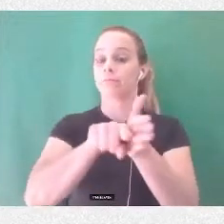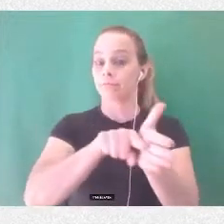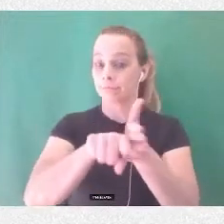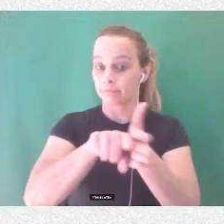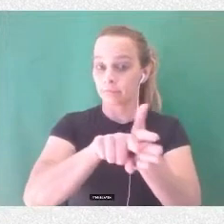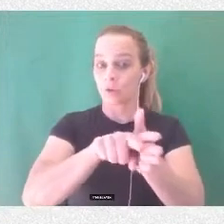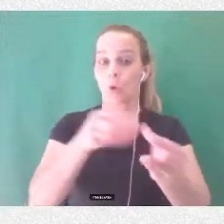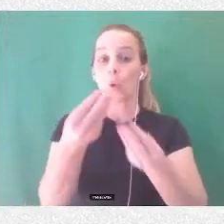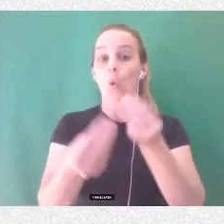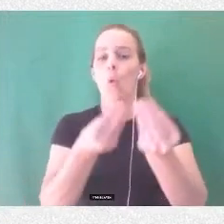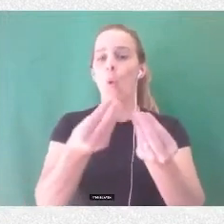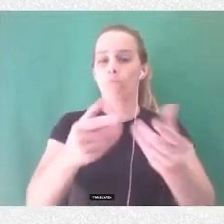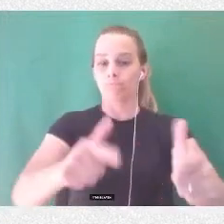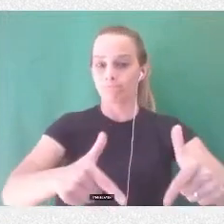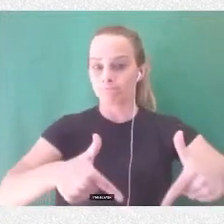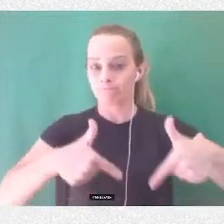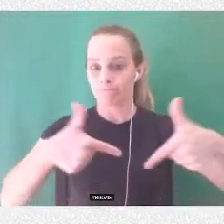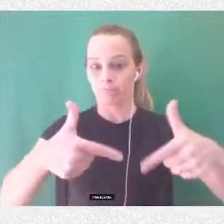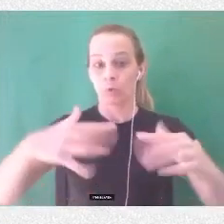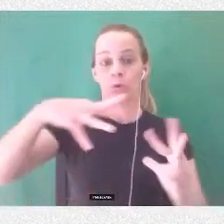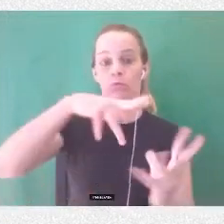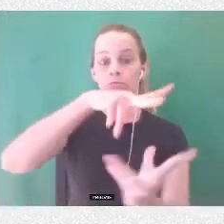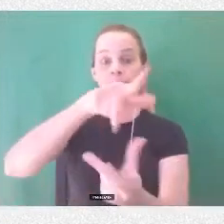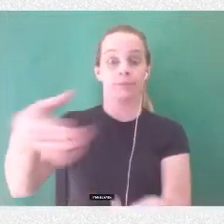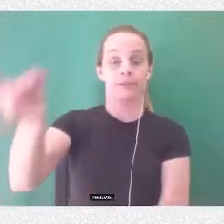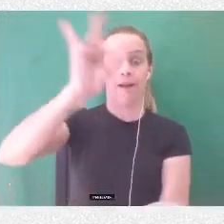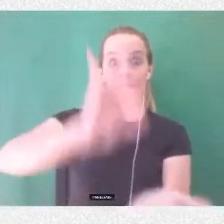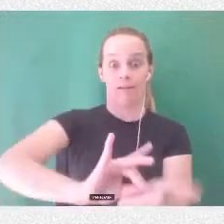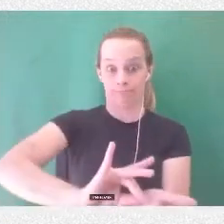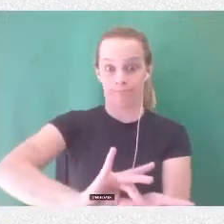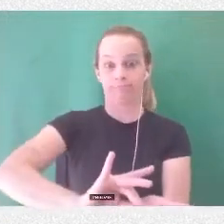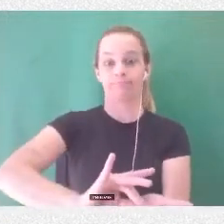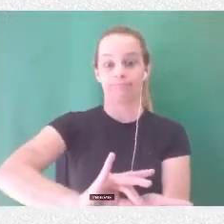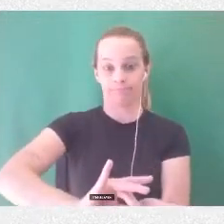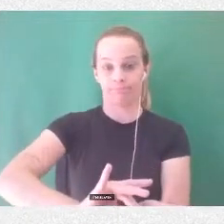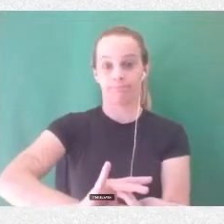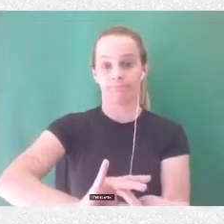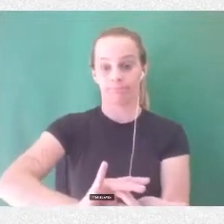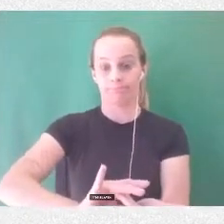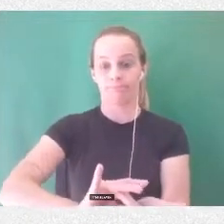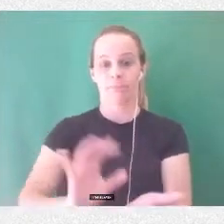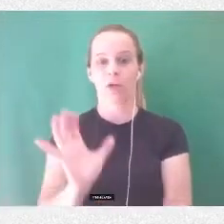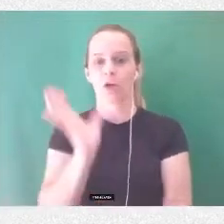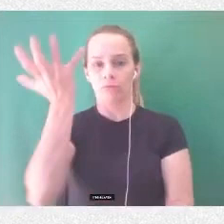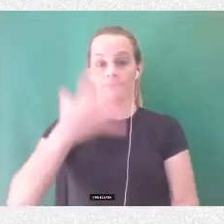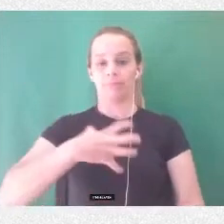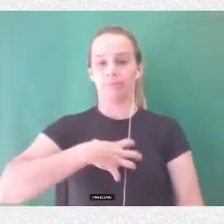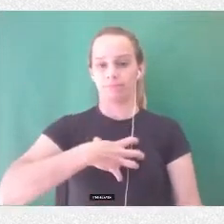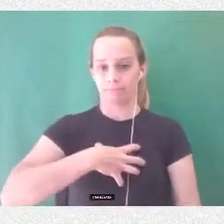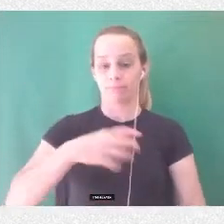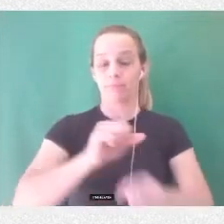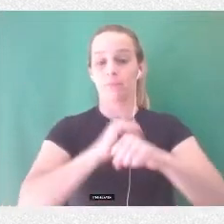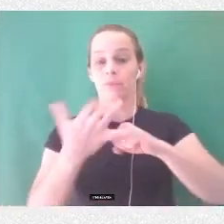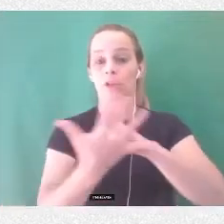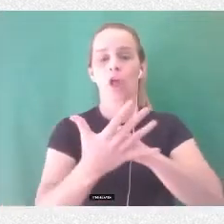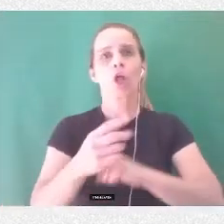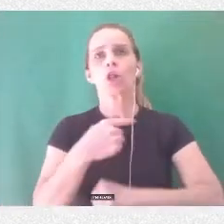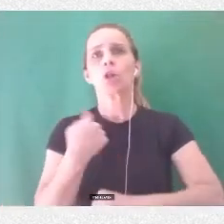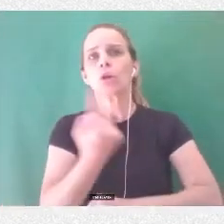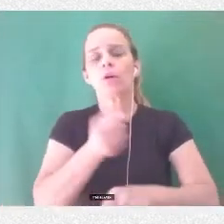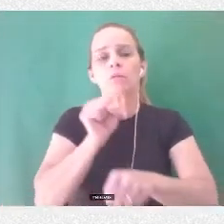vacina em mundo real, assim, na ocorrência de casos sintomáticos de Covid, nós estimamos